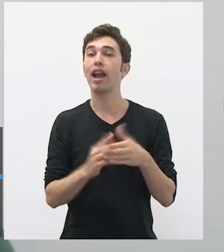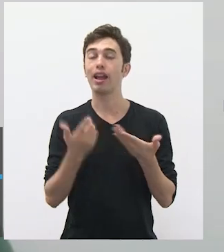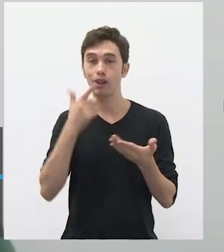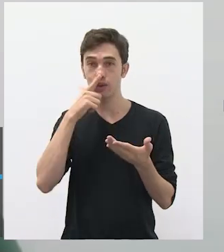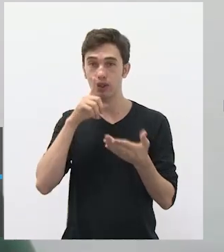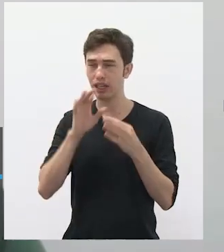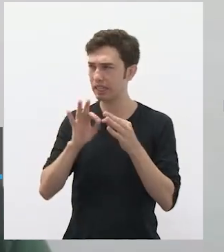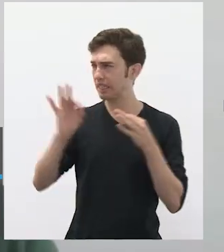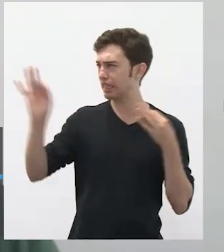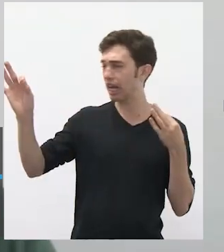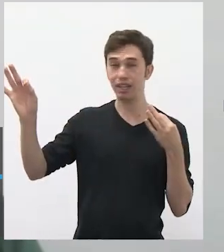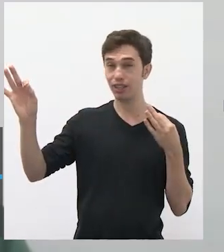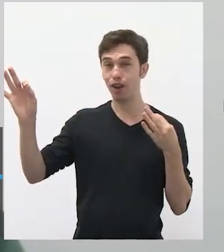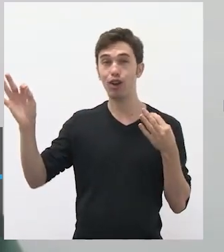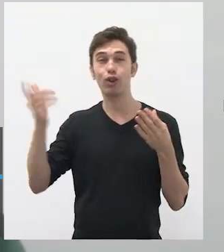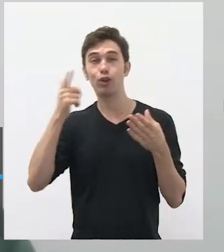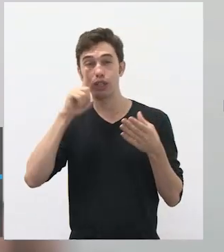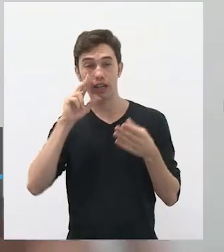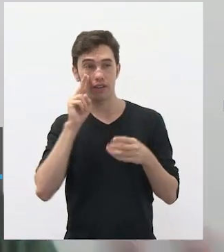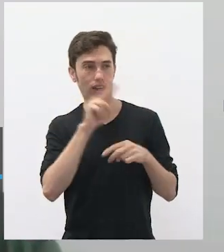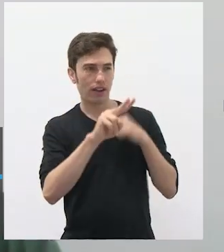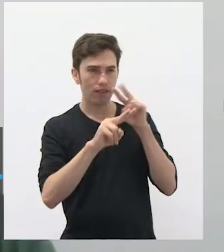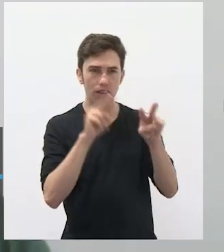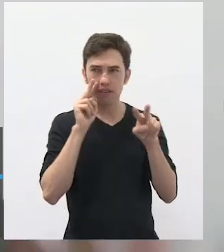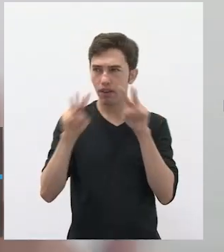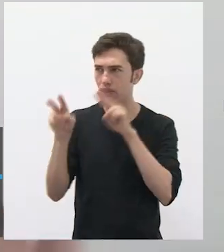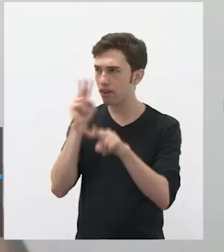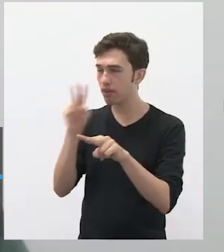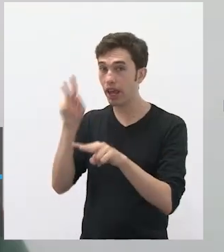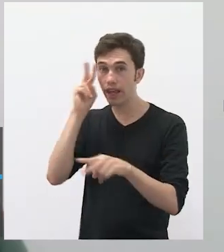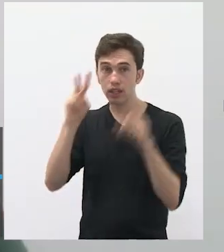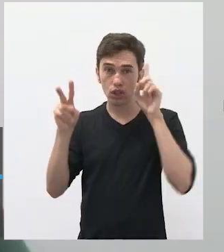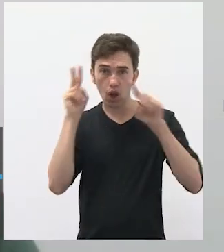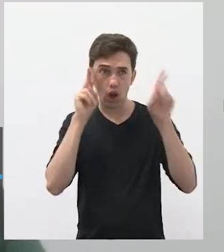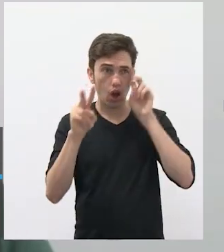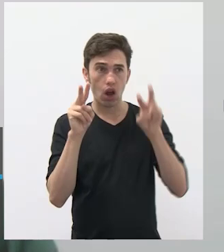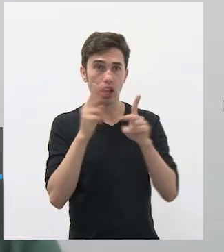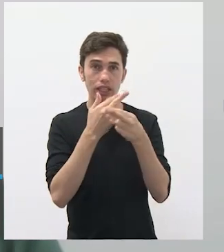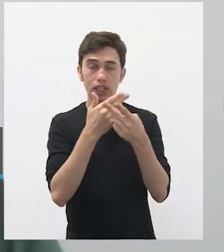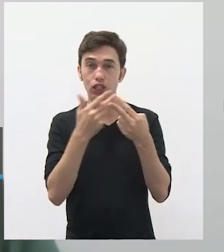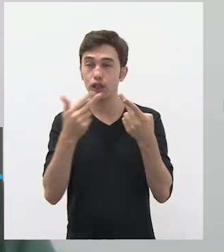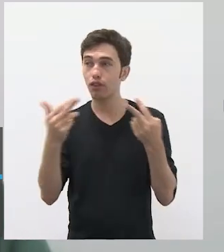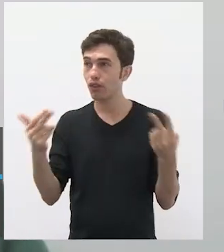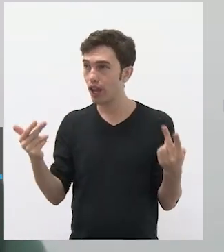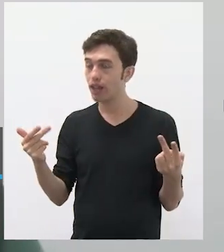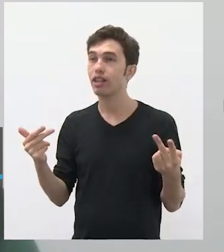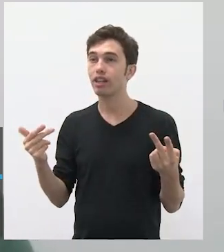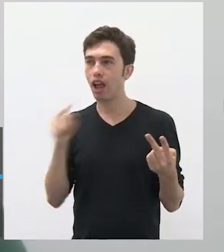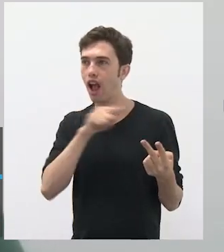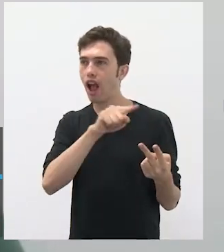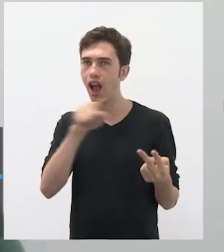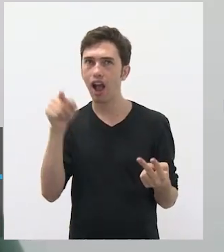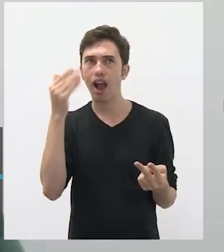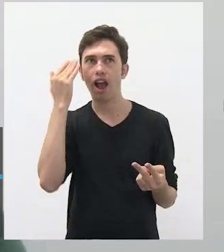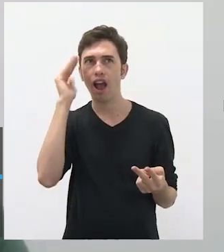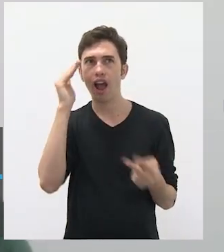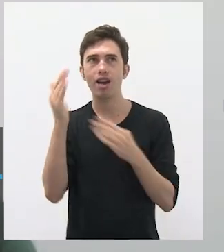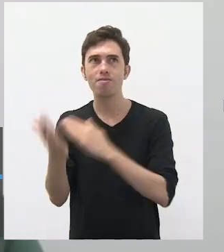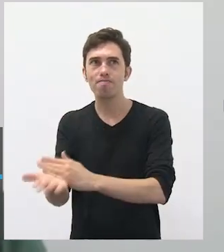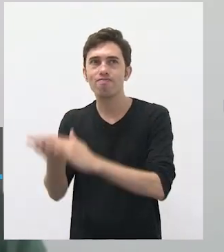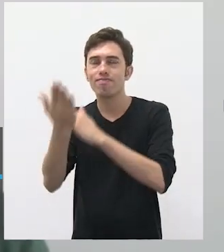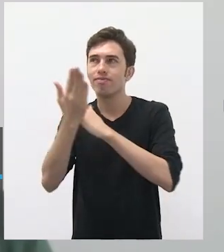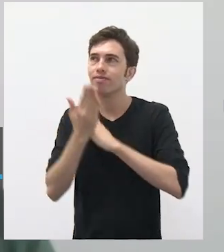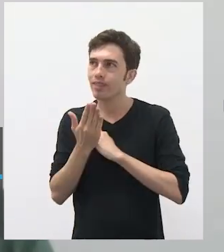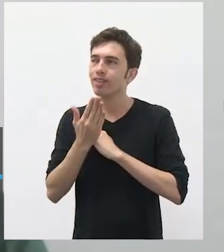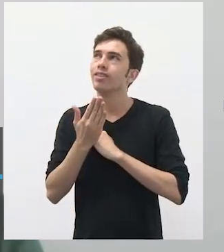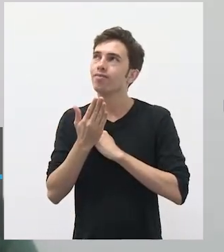positivamente aí para outras histórias e a valorizar a história daquele povo, que é o povo também que contribui intensamente para a